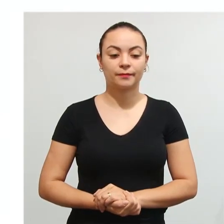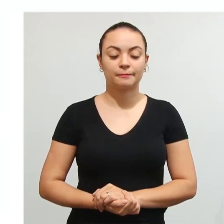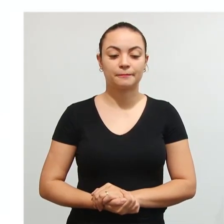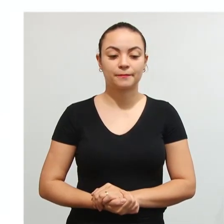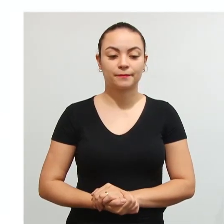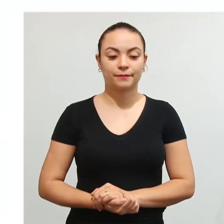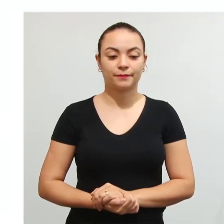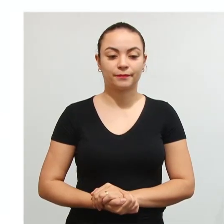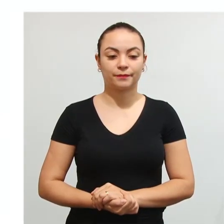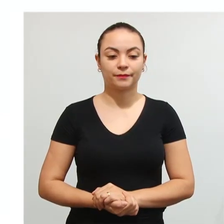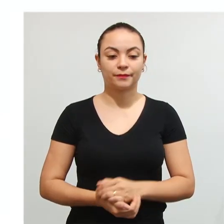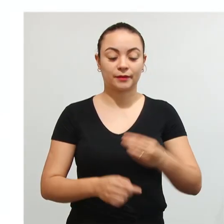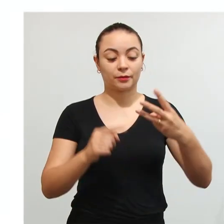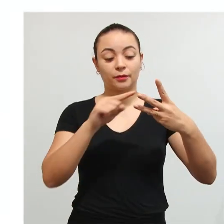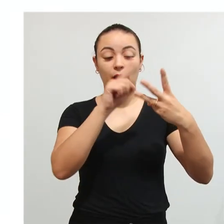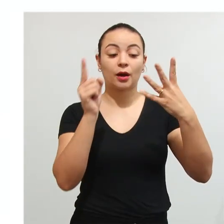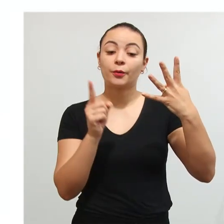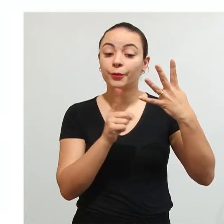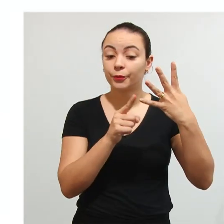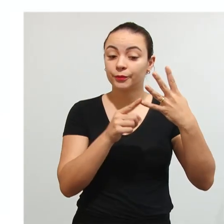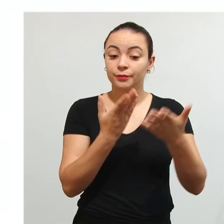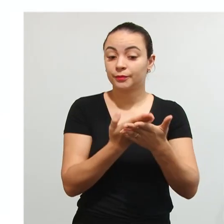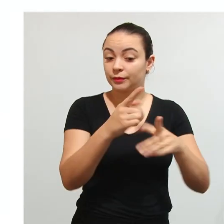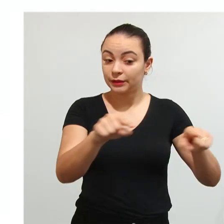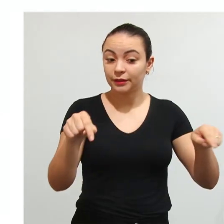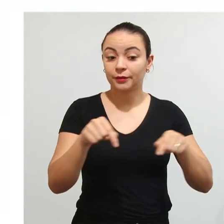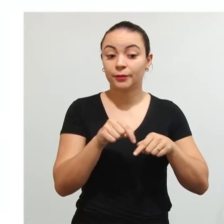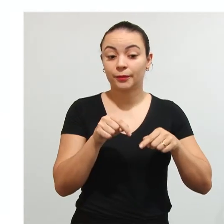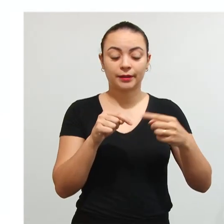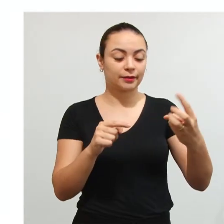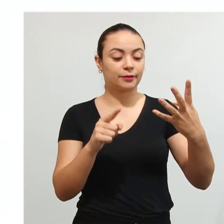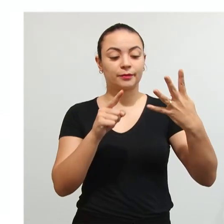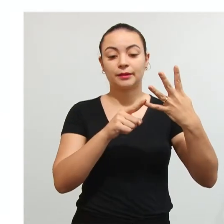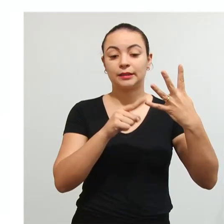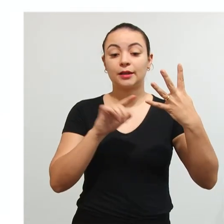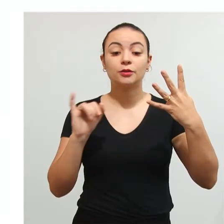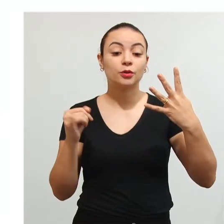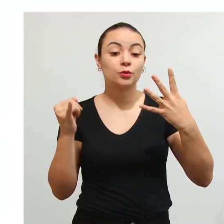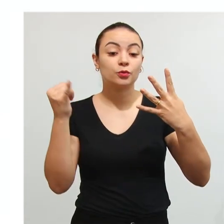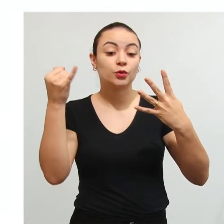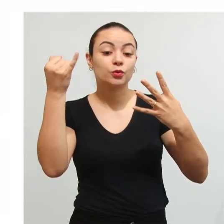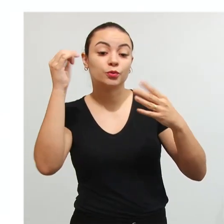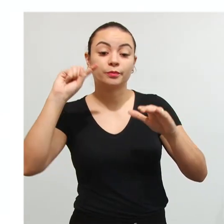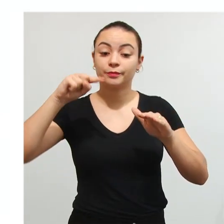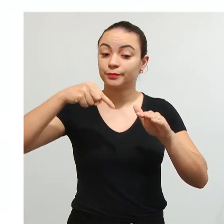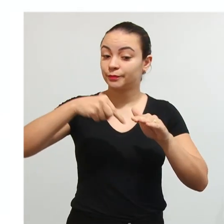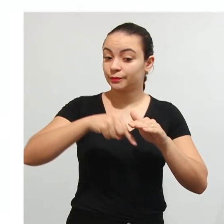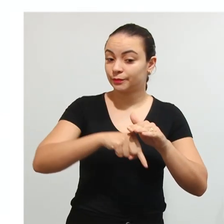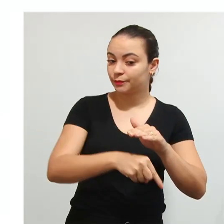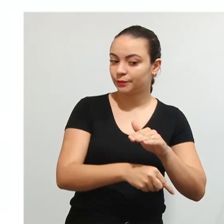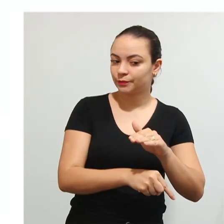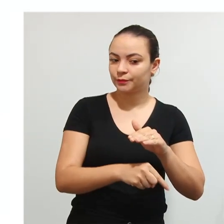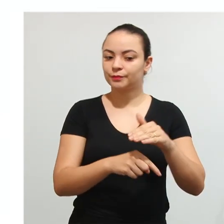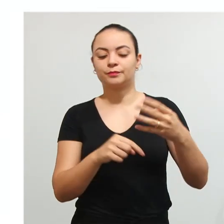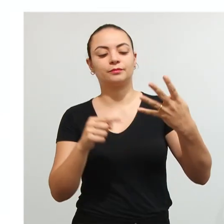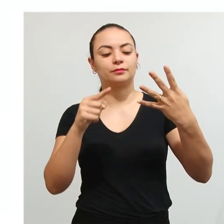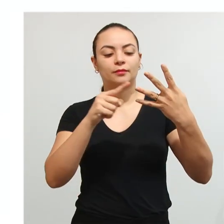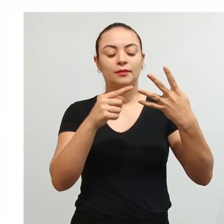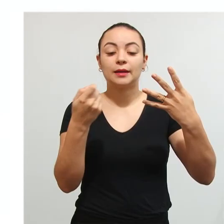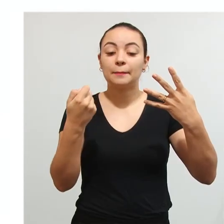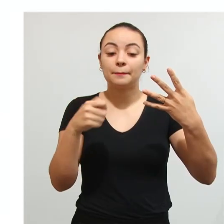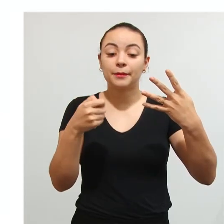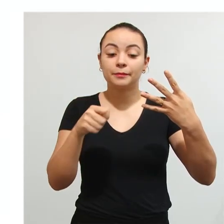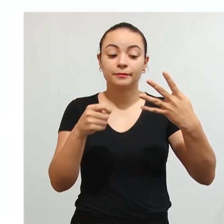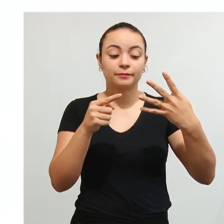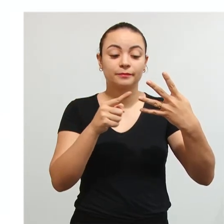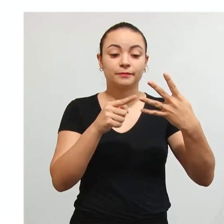da unidade 4. Como regras de mercado, como a forma de capitalização utilizada nas situações